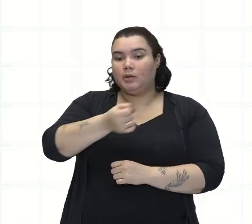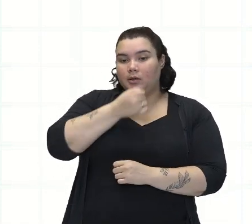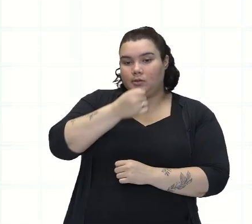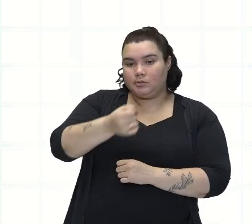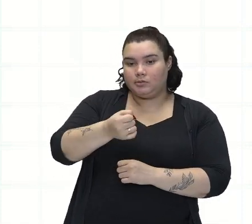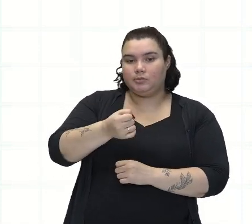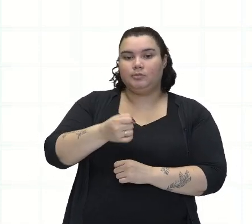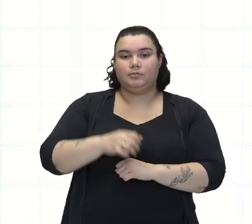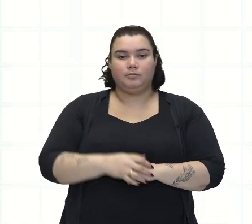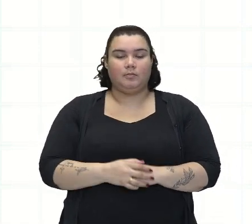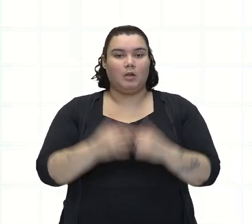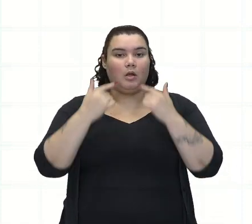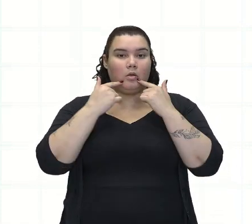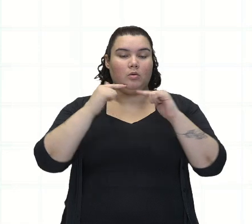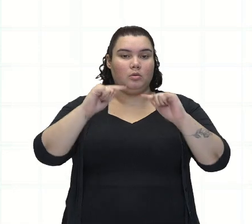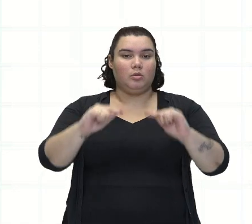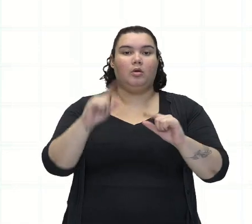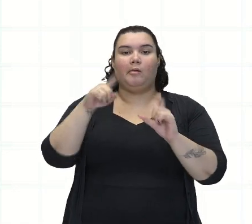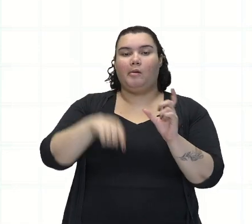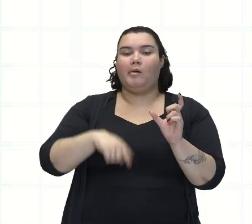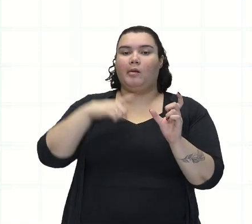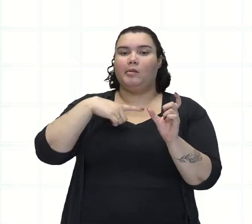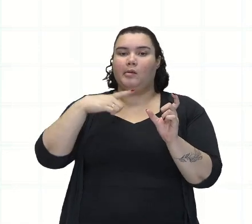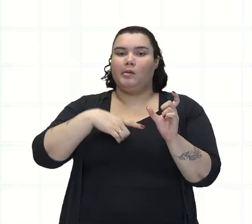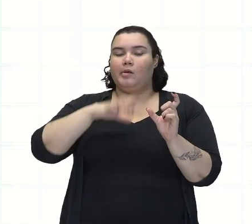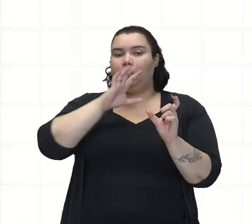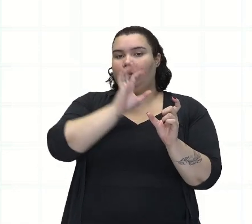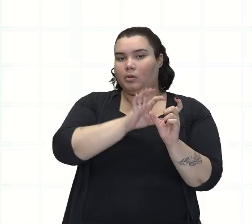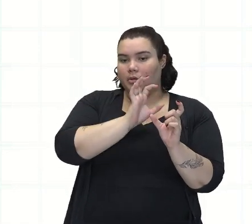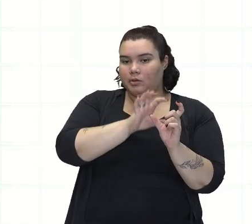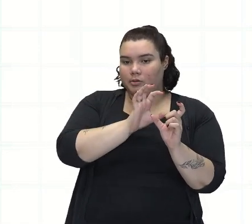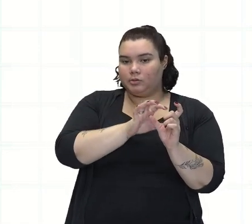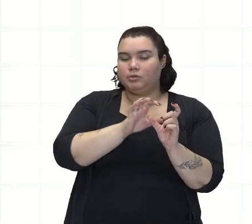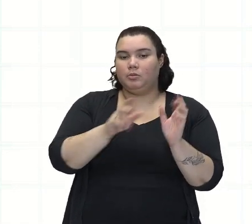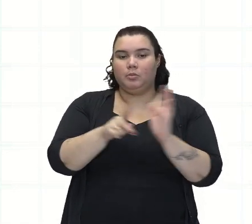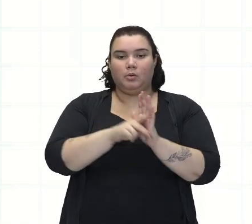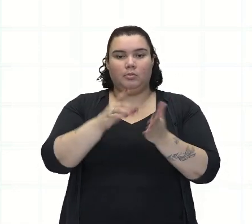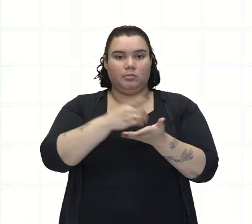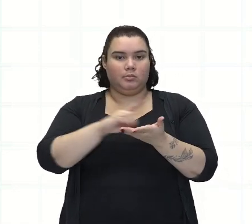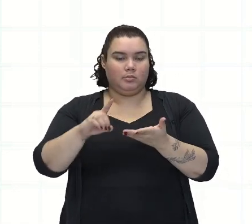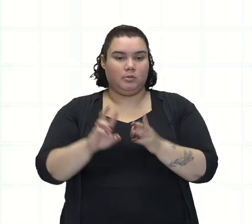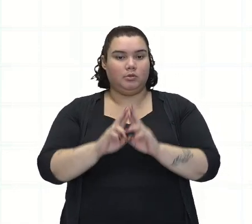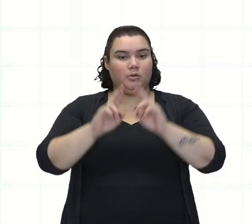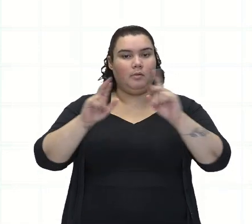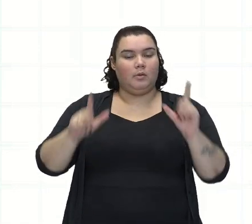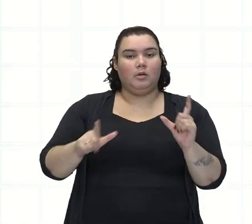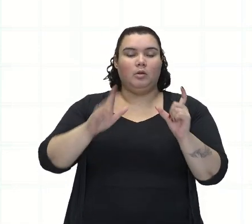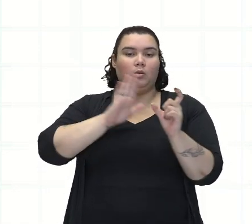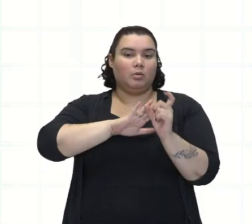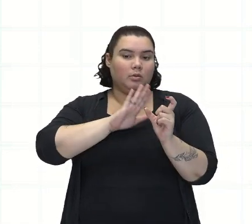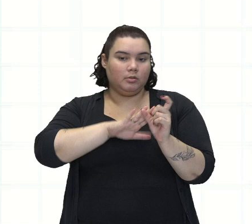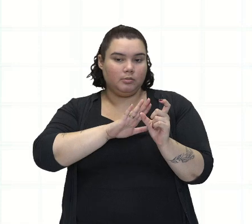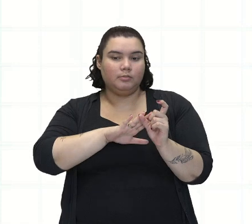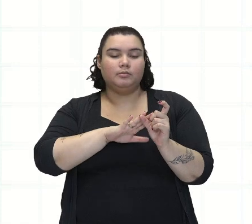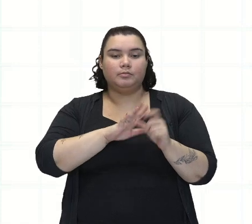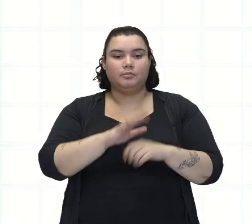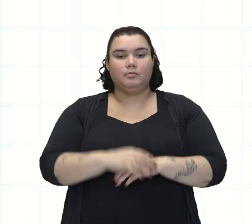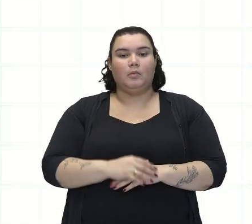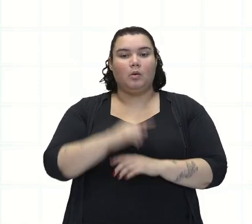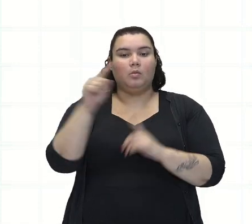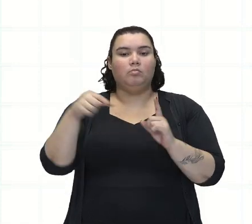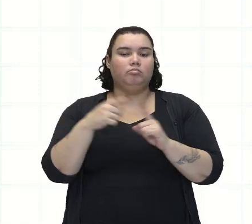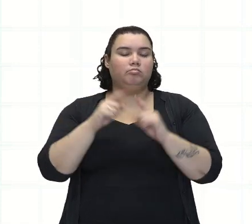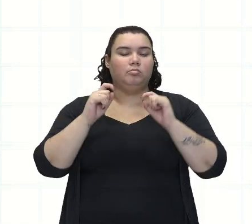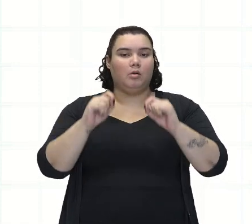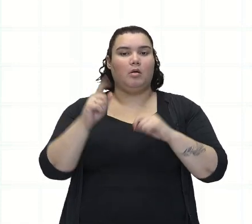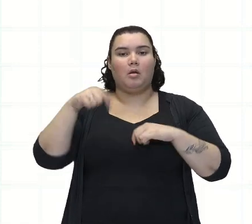A linguagem é uma linguagem denotativa do dicionário, diferente da conotativa, e a finalidade é de uma